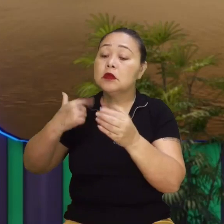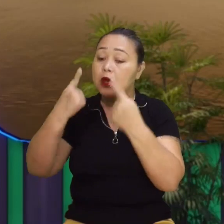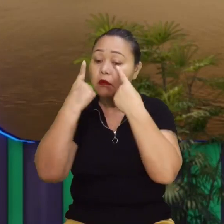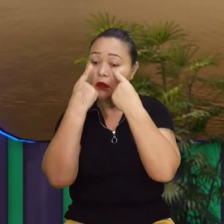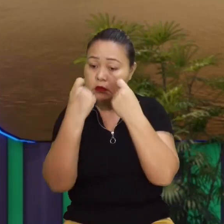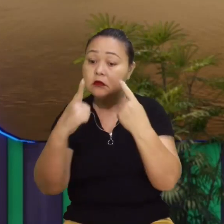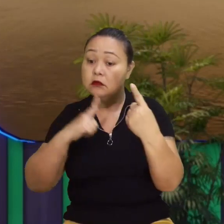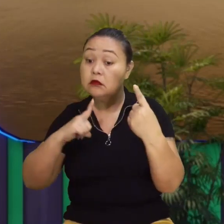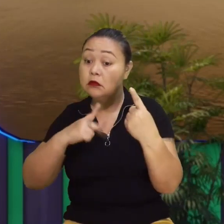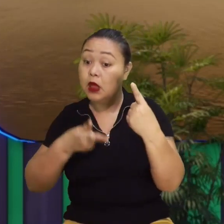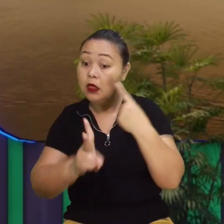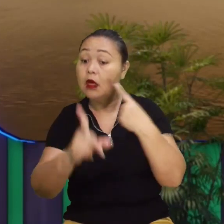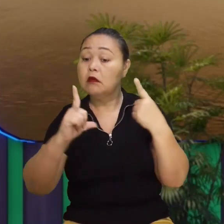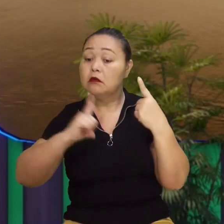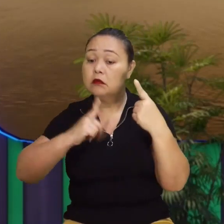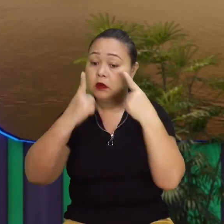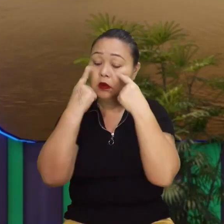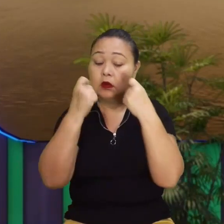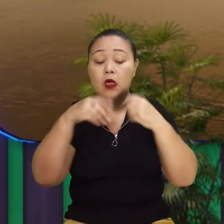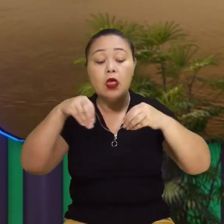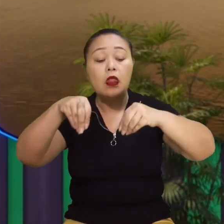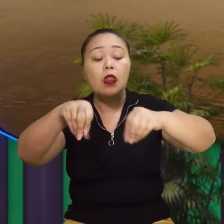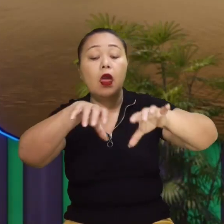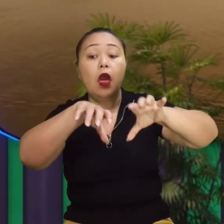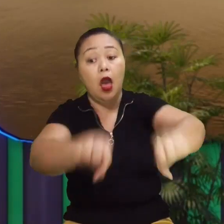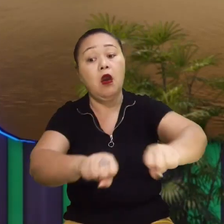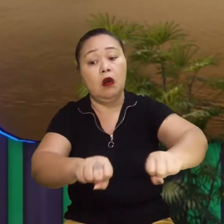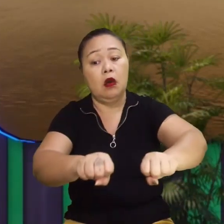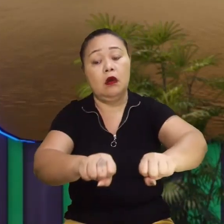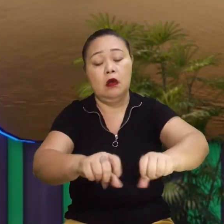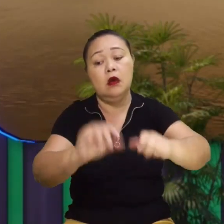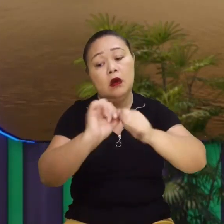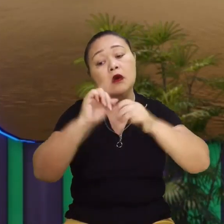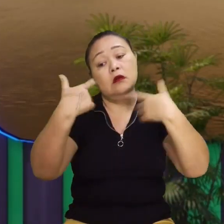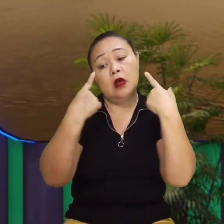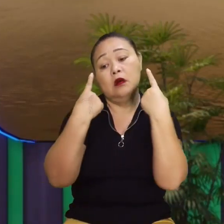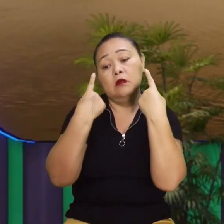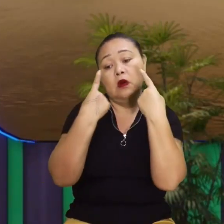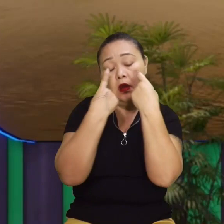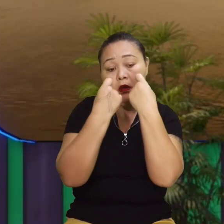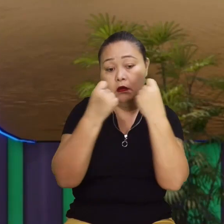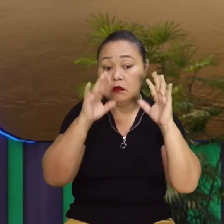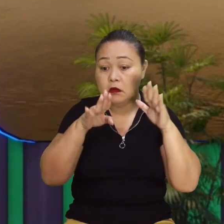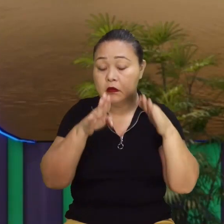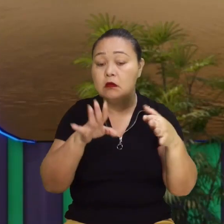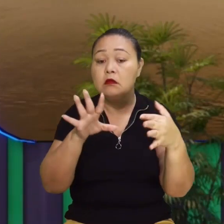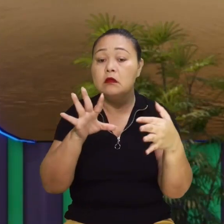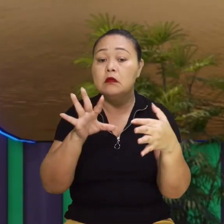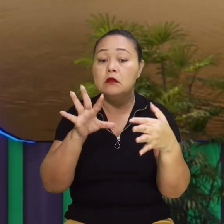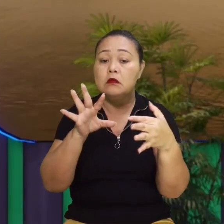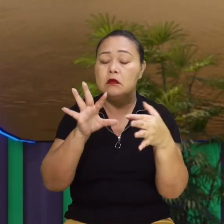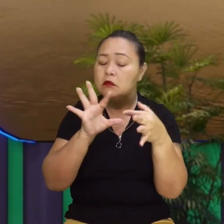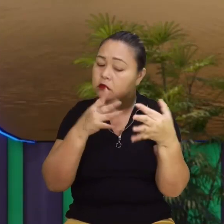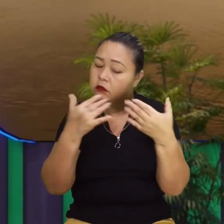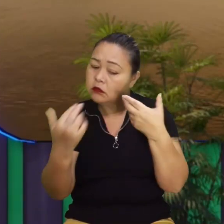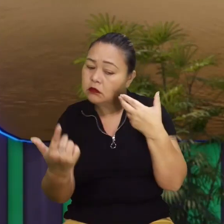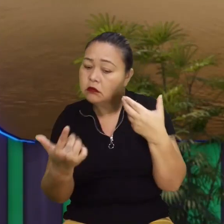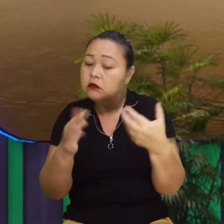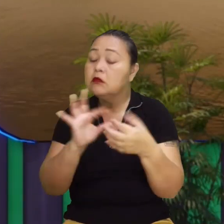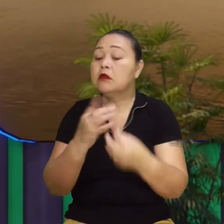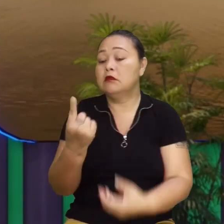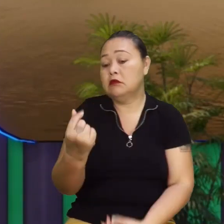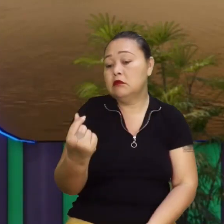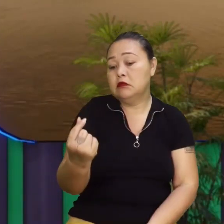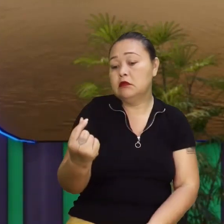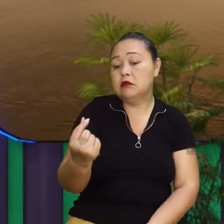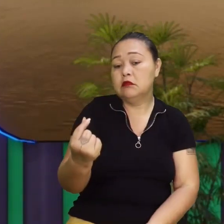um interesse interesse em suas pernas Esse geralmente esses interesses estão ligado alguma questão